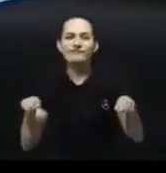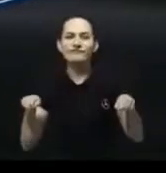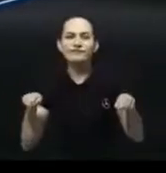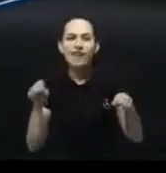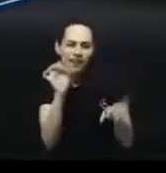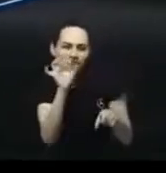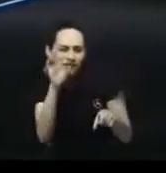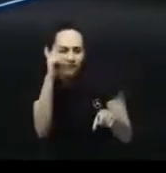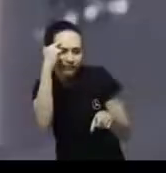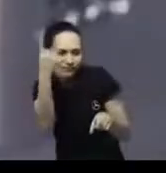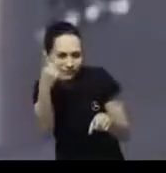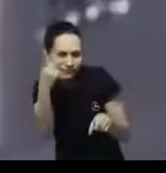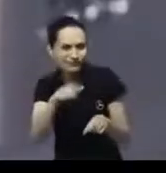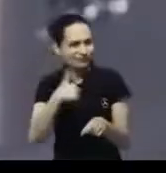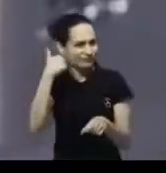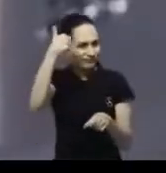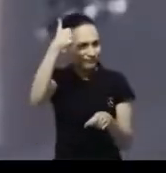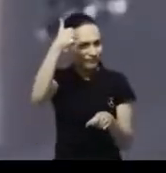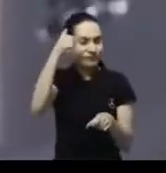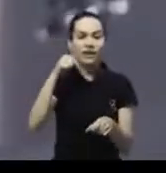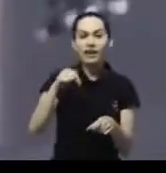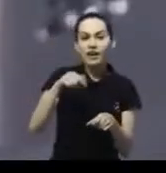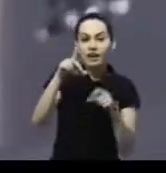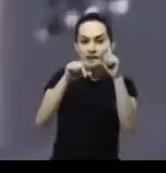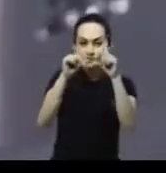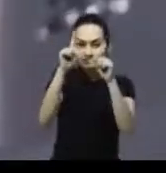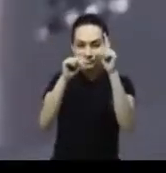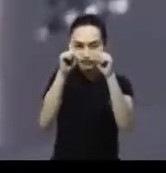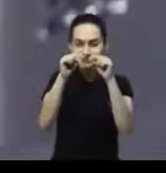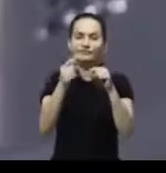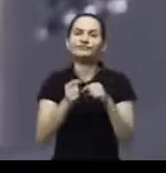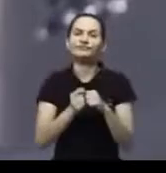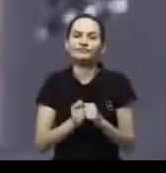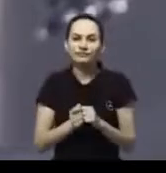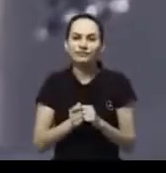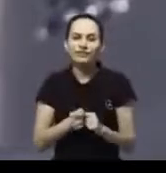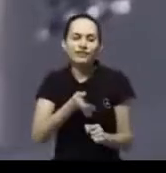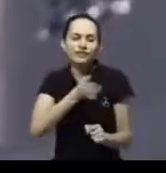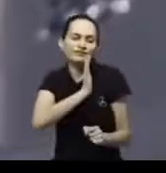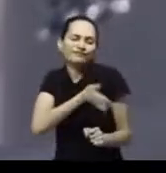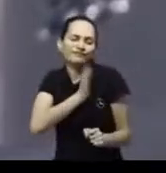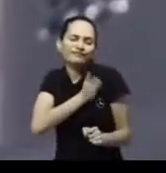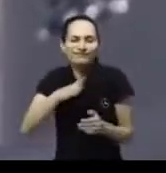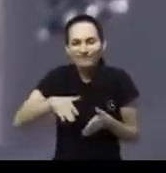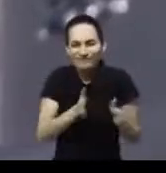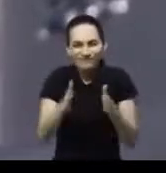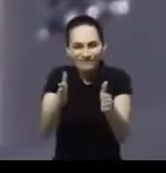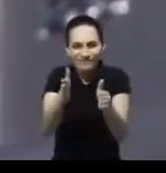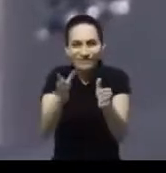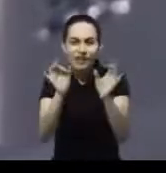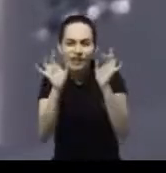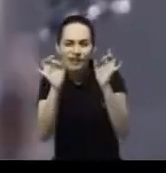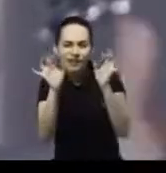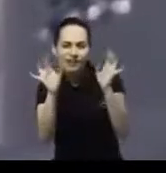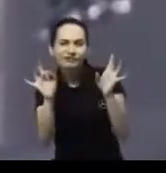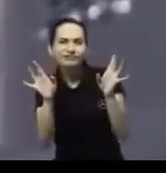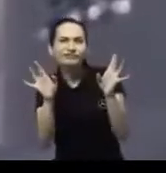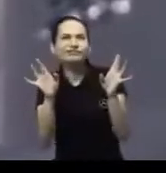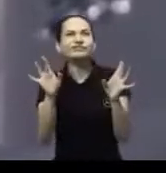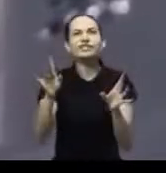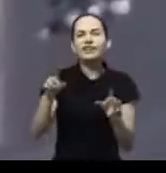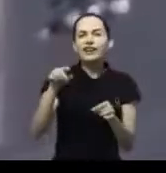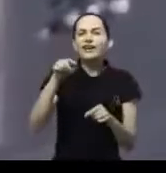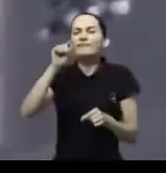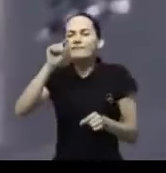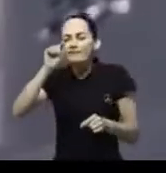cada dia melhores aqui na Mercedes Benz bate um coração Estradeiro e é um dos